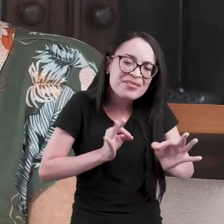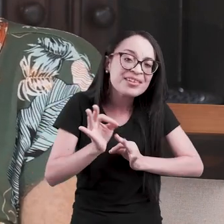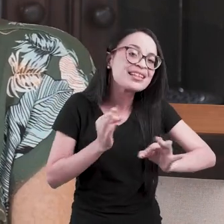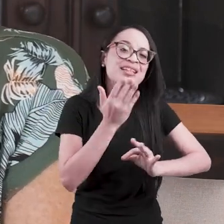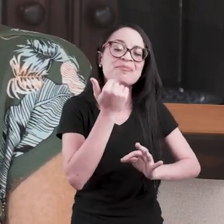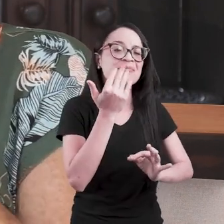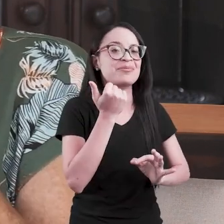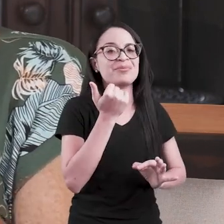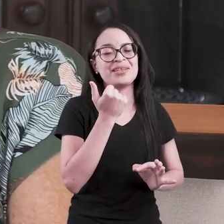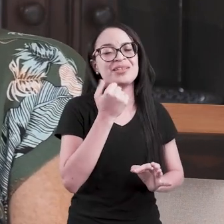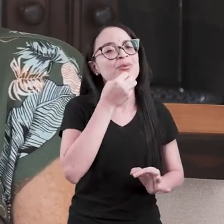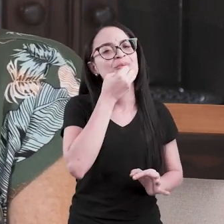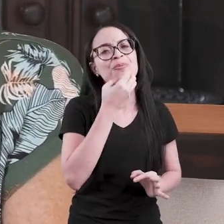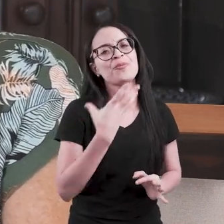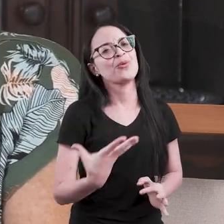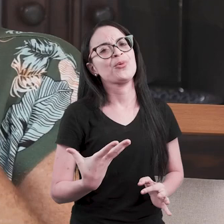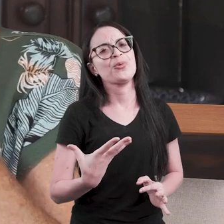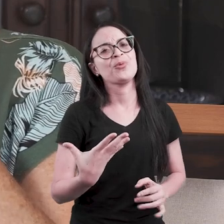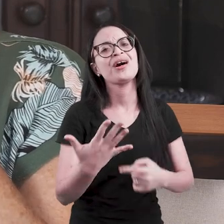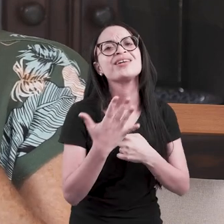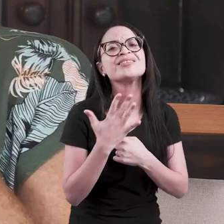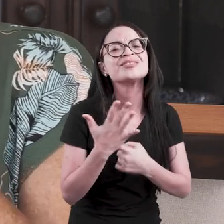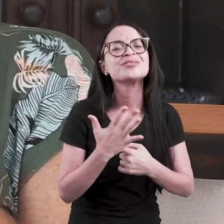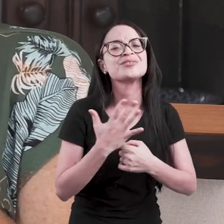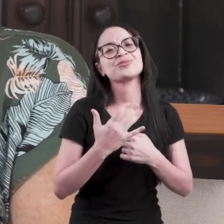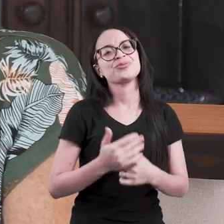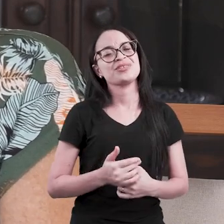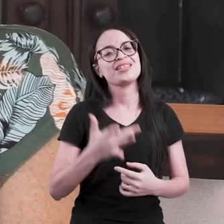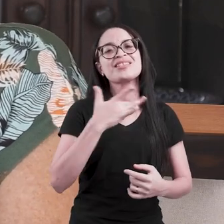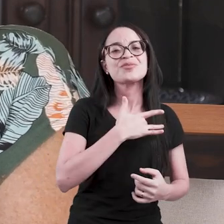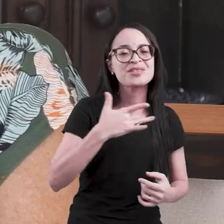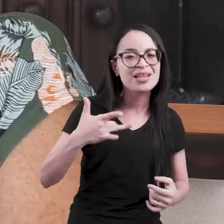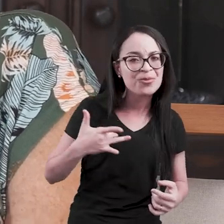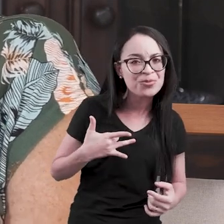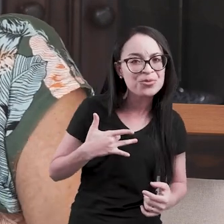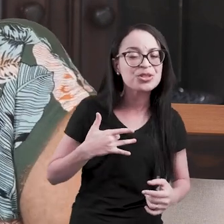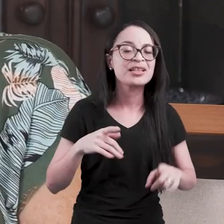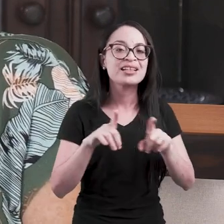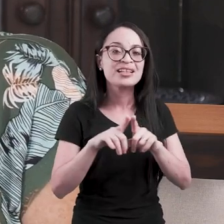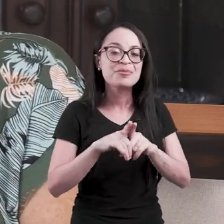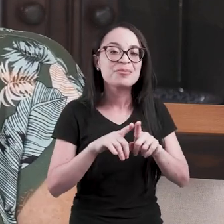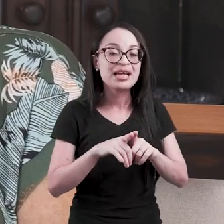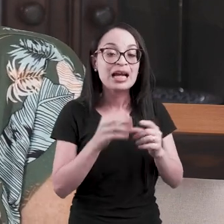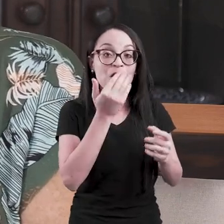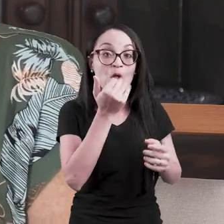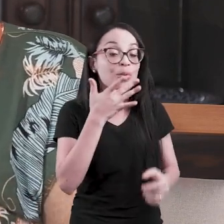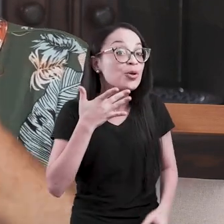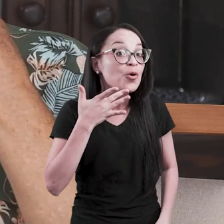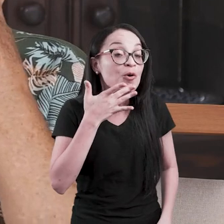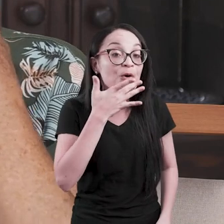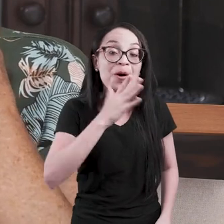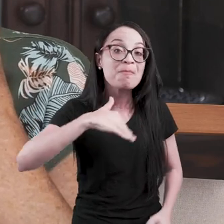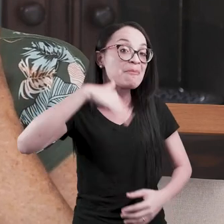alimento, aquilo ali faz bem para você. Por quê? Porque vai somar o sabor do alimento, não é,